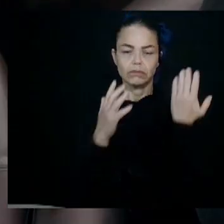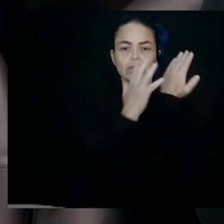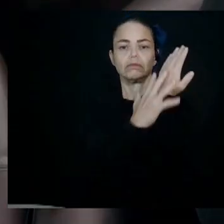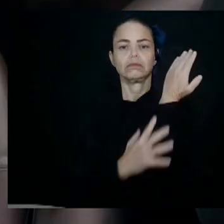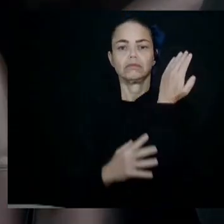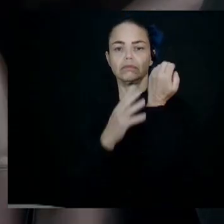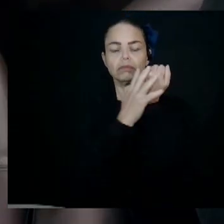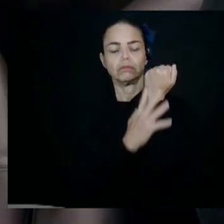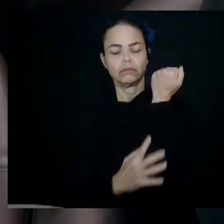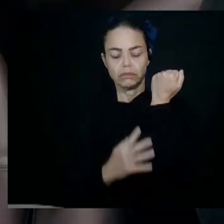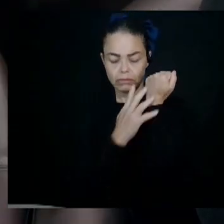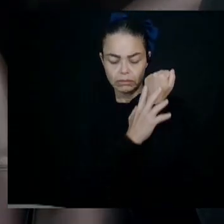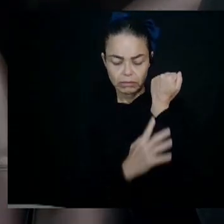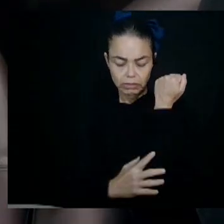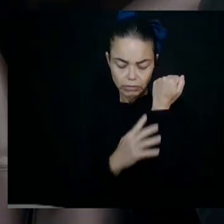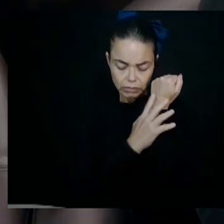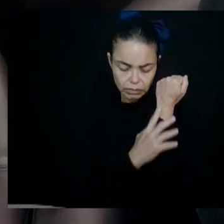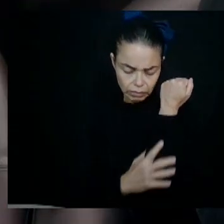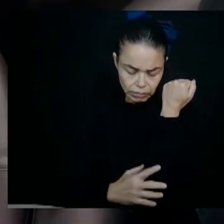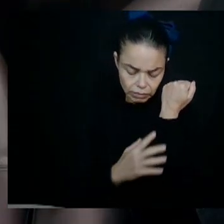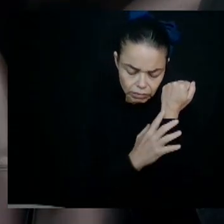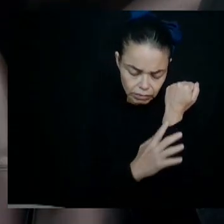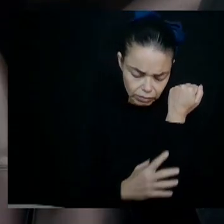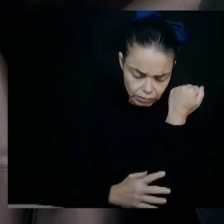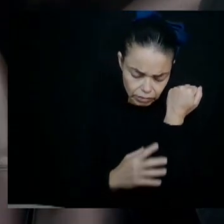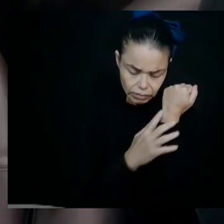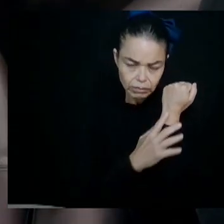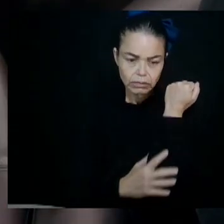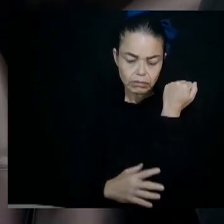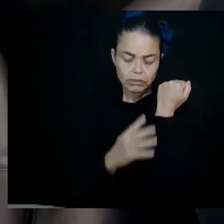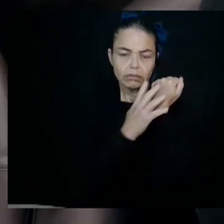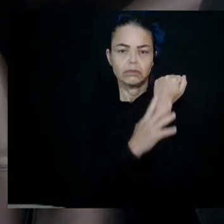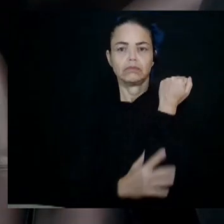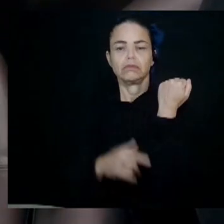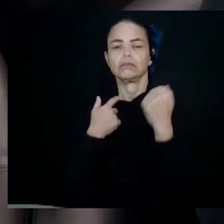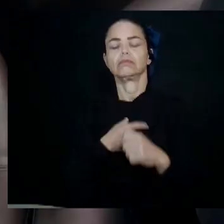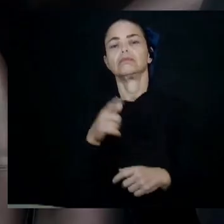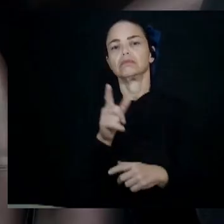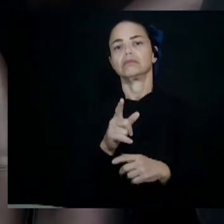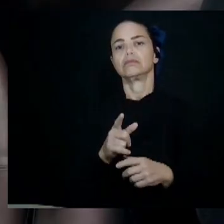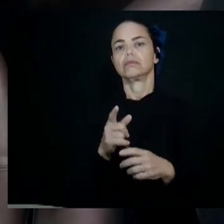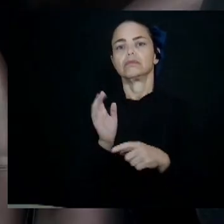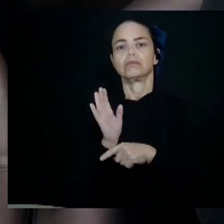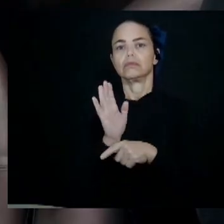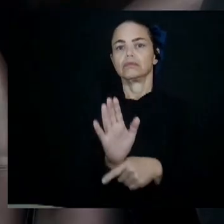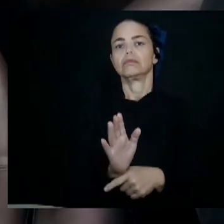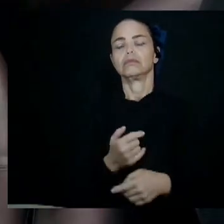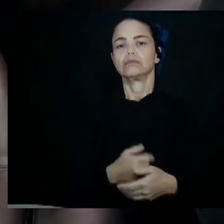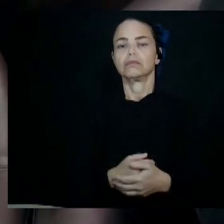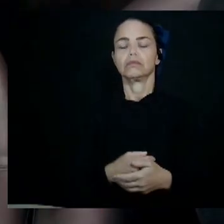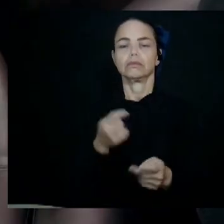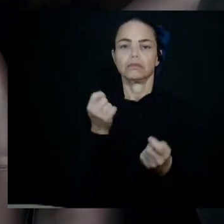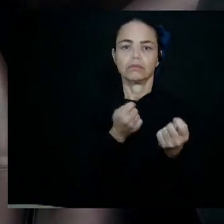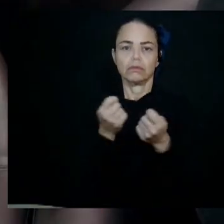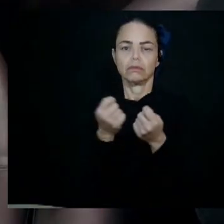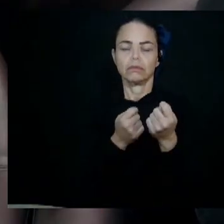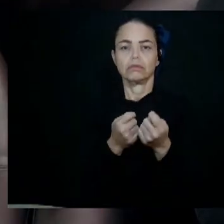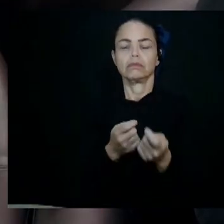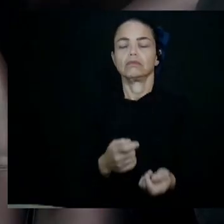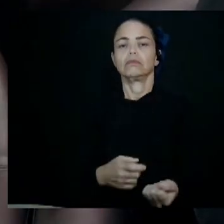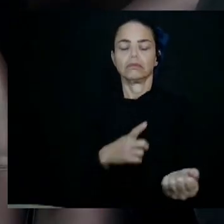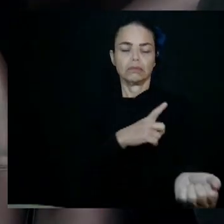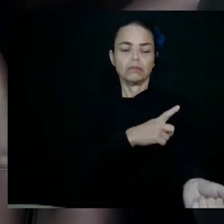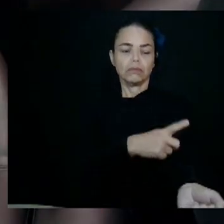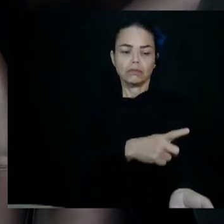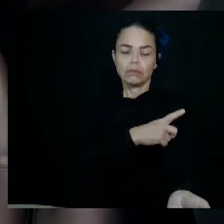mais quantidade, e a gente sabe que elas vão auxiliar no nosso controle glicêmico, elas vão